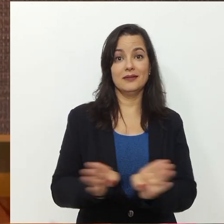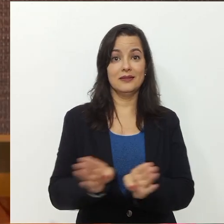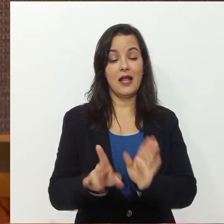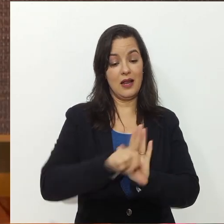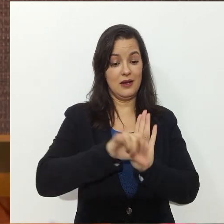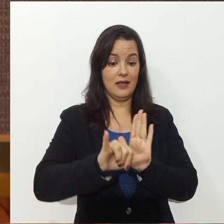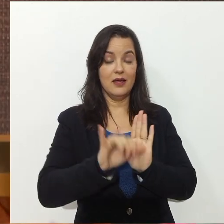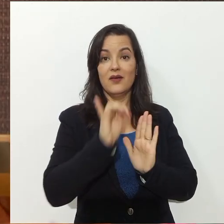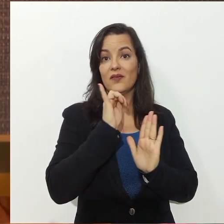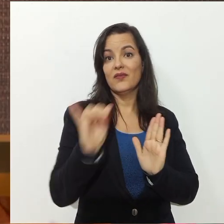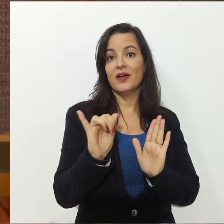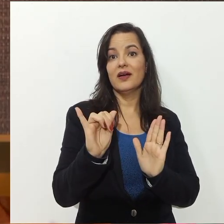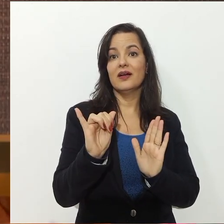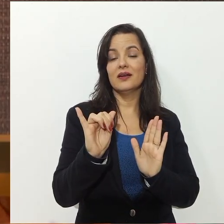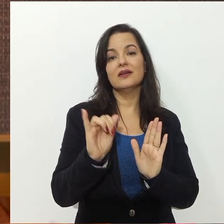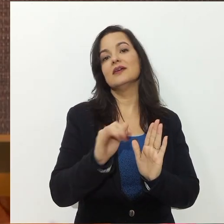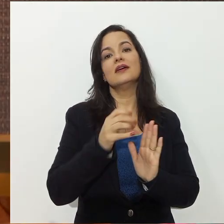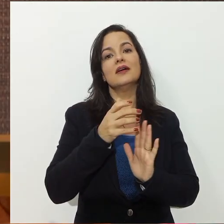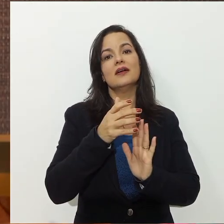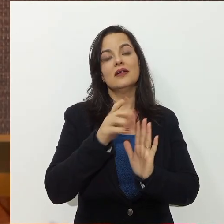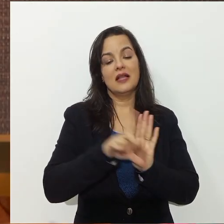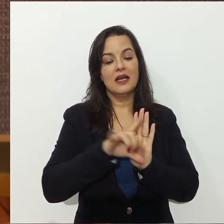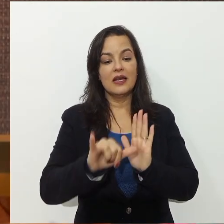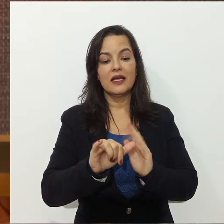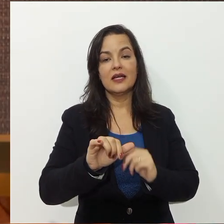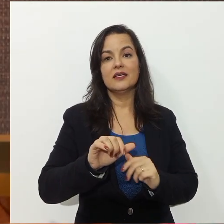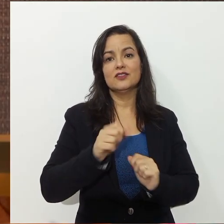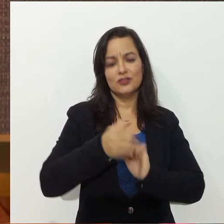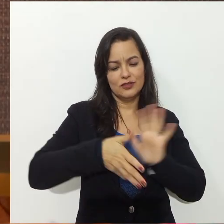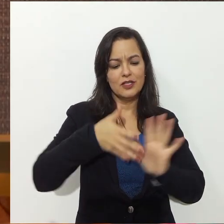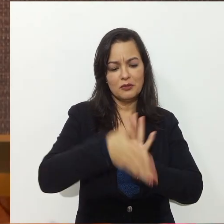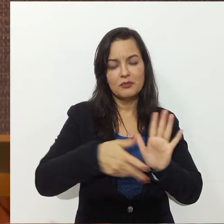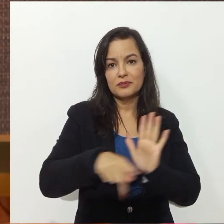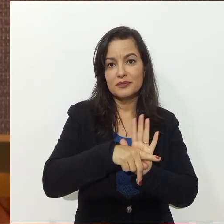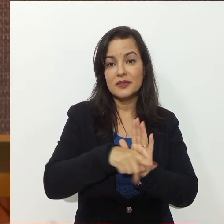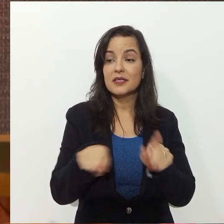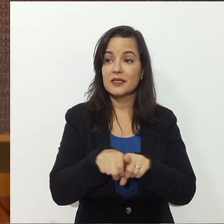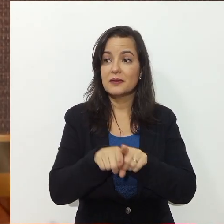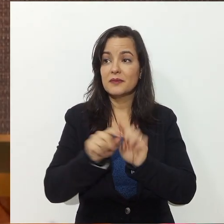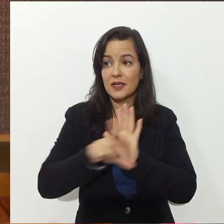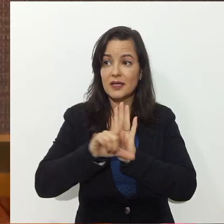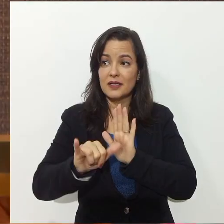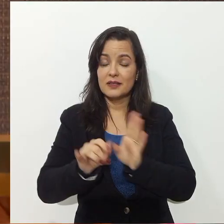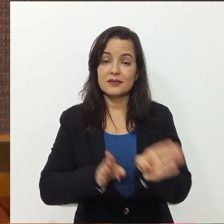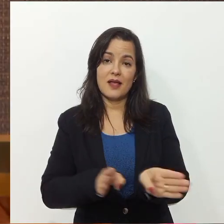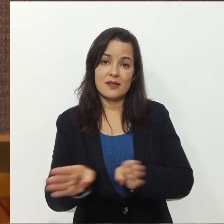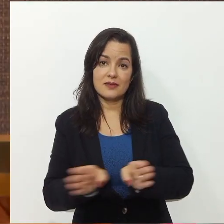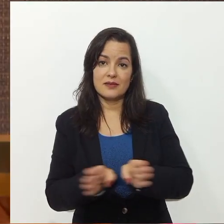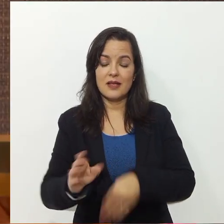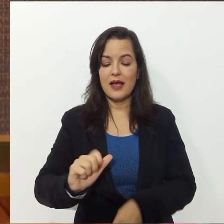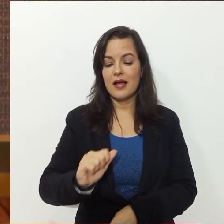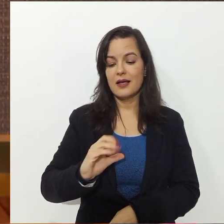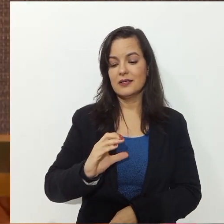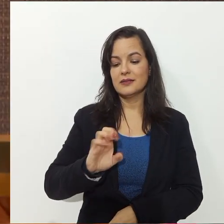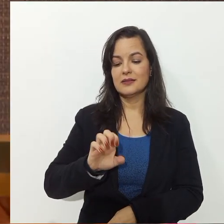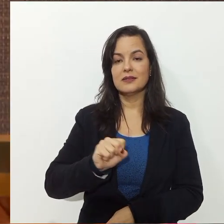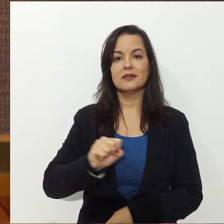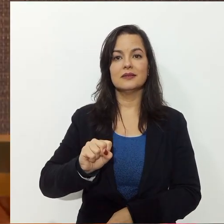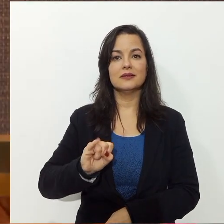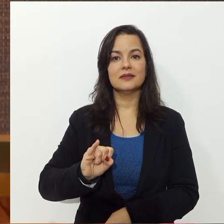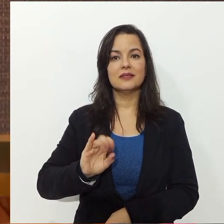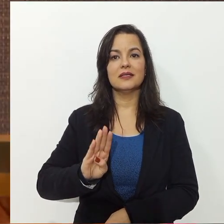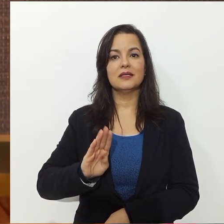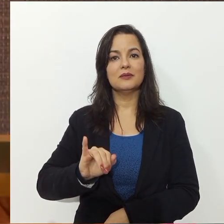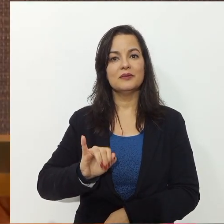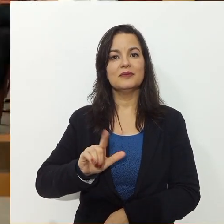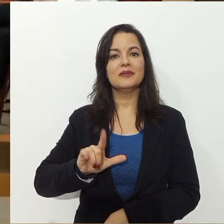lei, né, na lei de Libras e a lei de acessibilidade também, né? A gente tem a lei de acessibilidade que